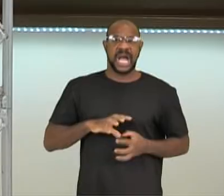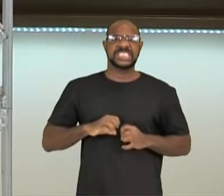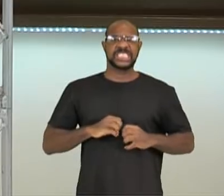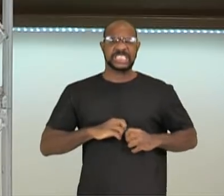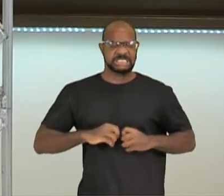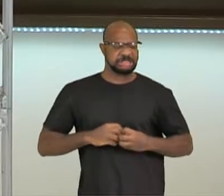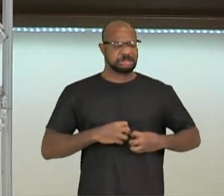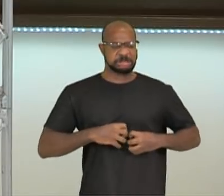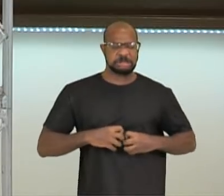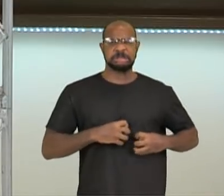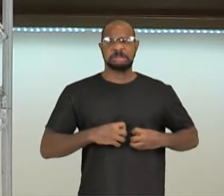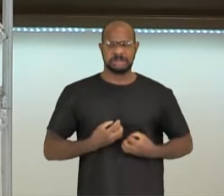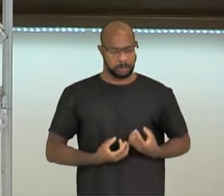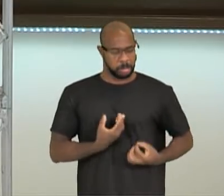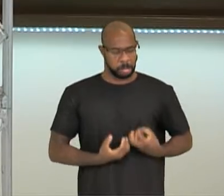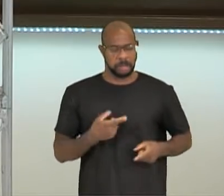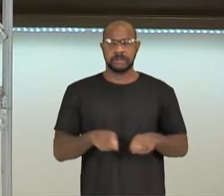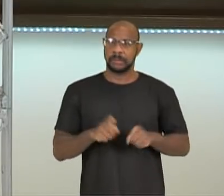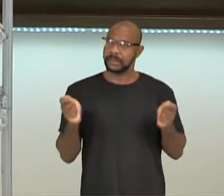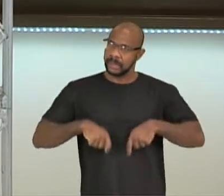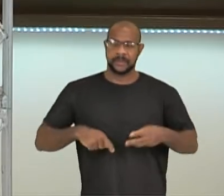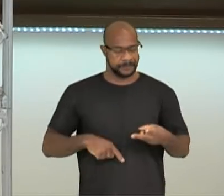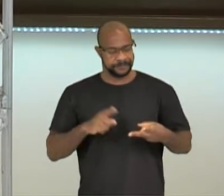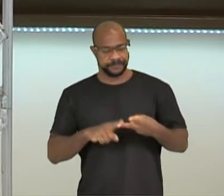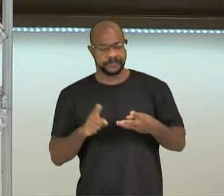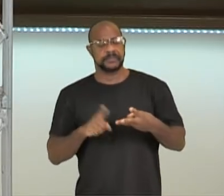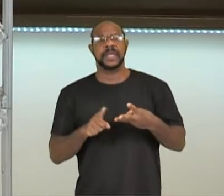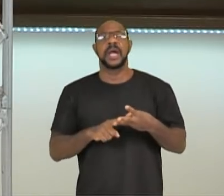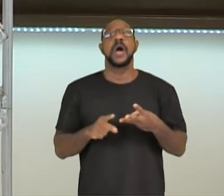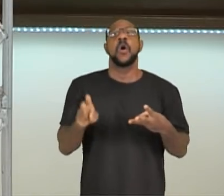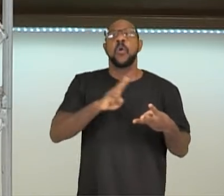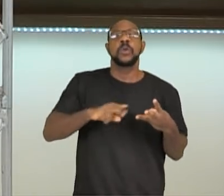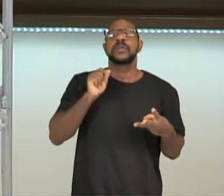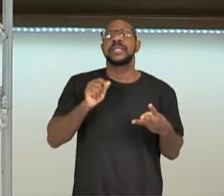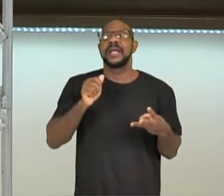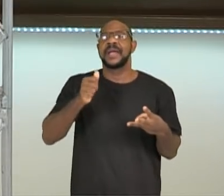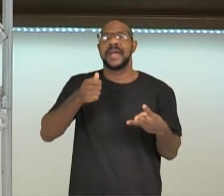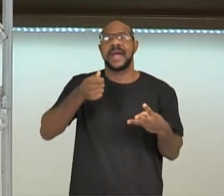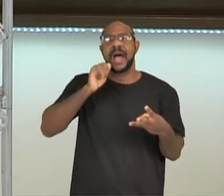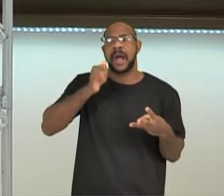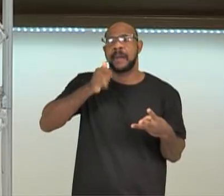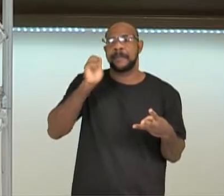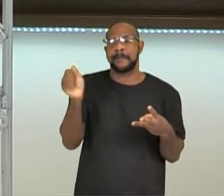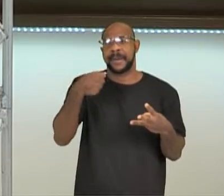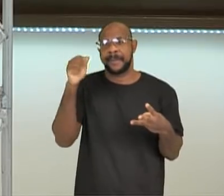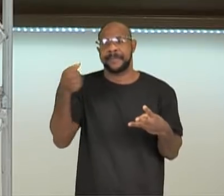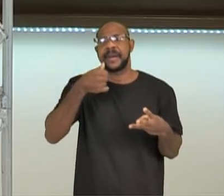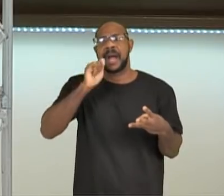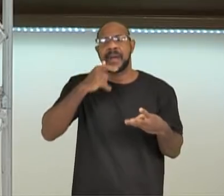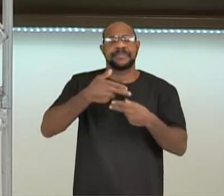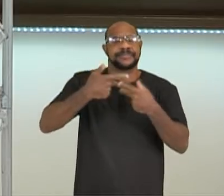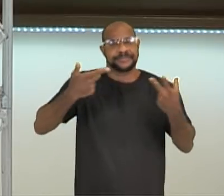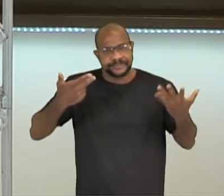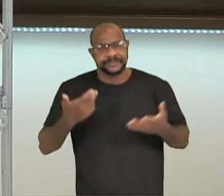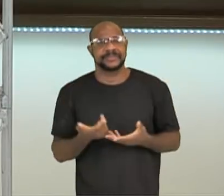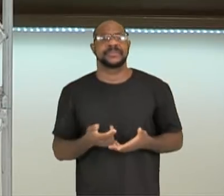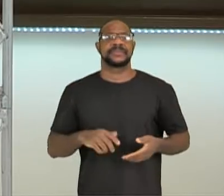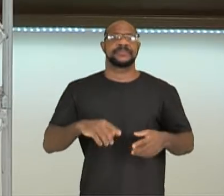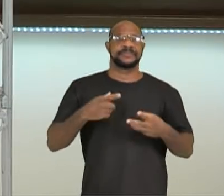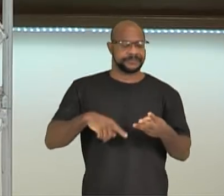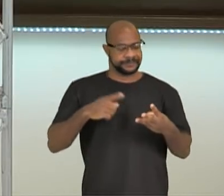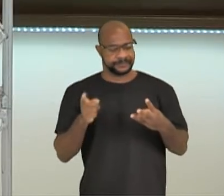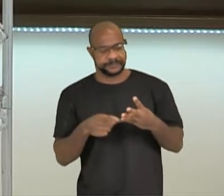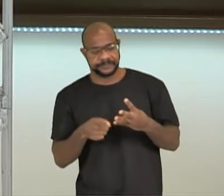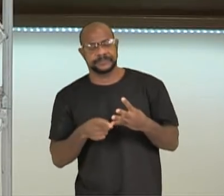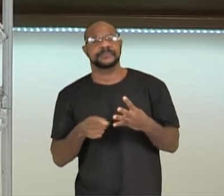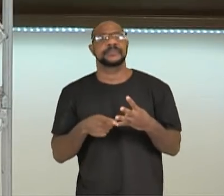tá? O uso abusivo de bebidas alcoólicas também. Além disso, outros fatores como o estresse. Quando